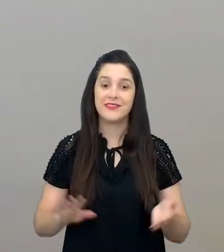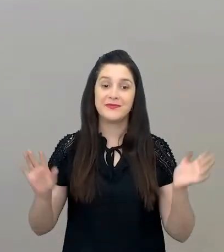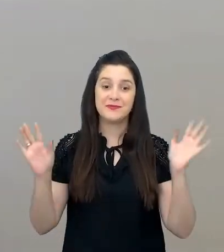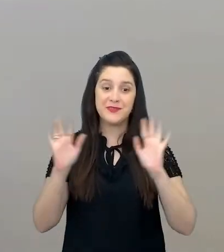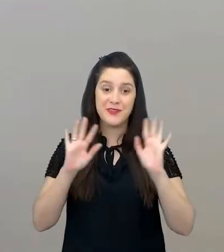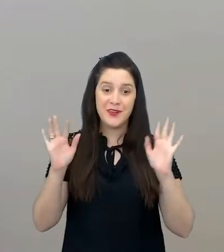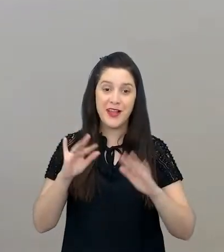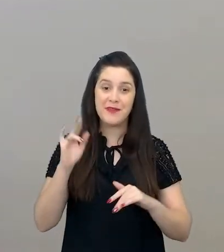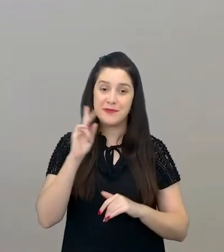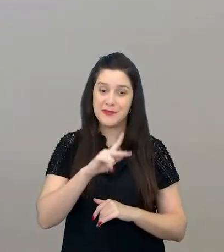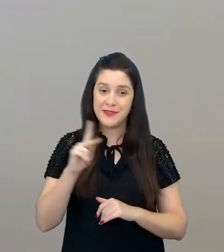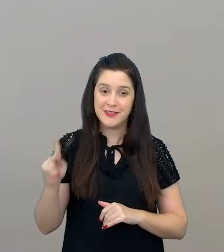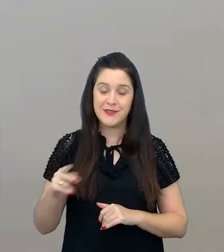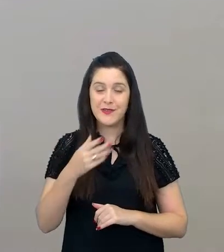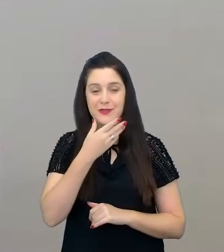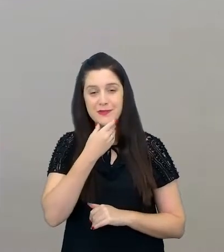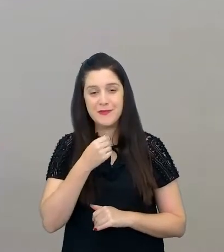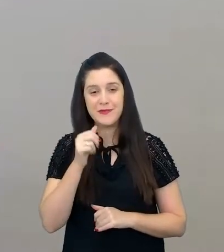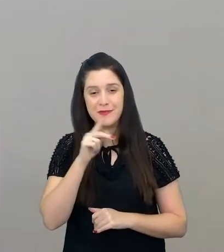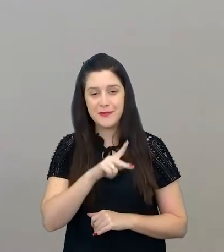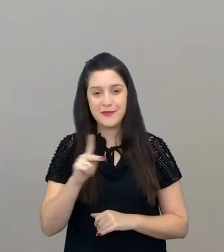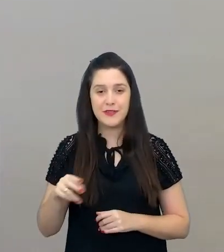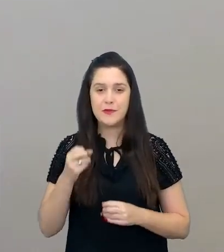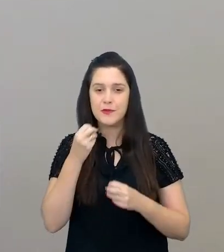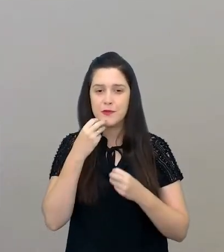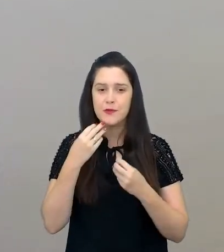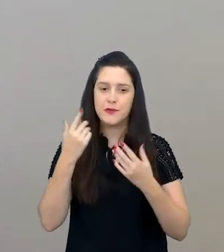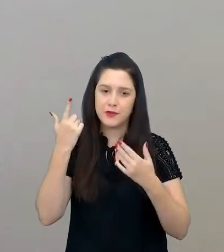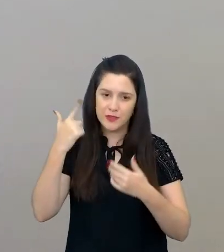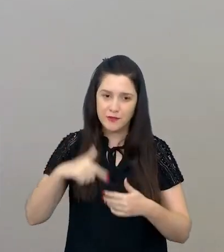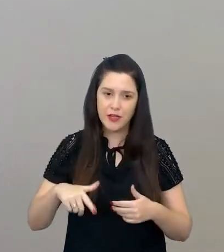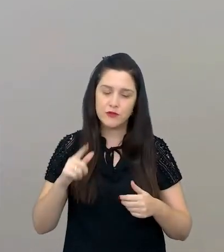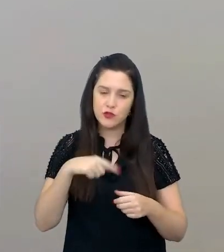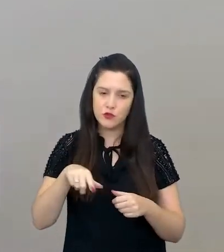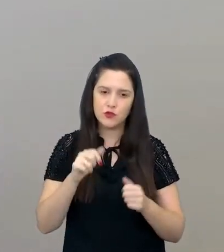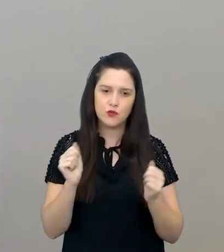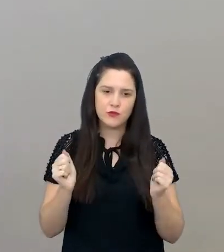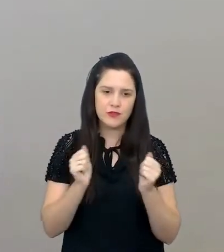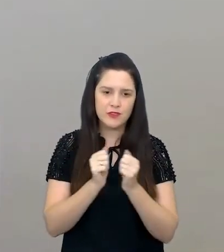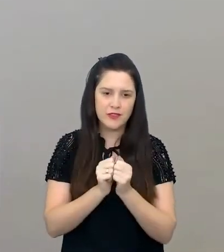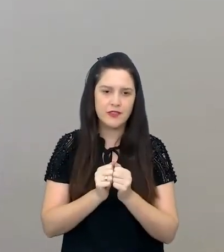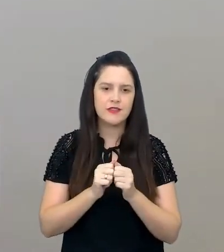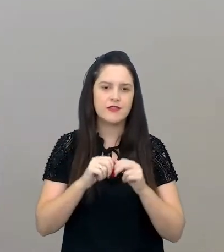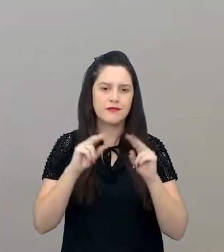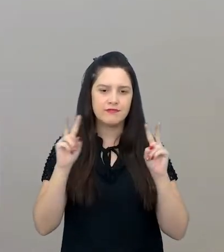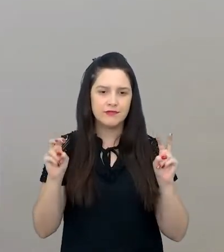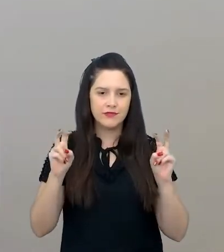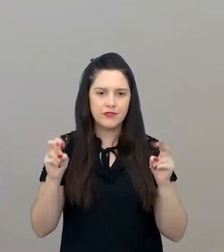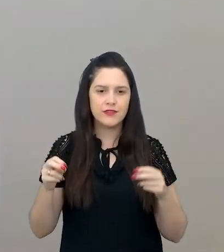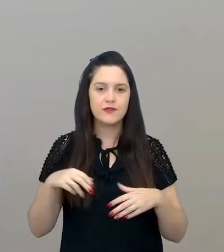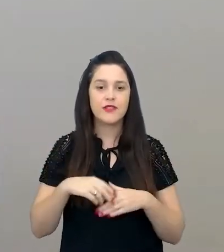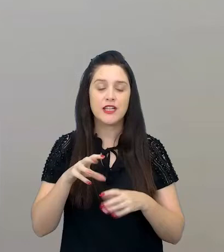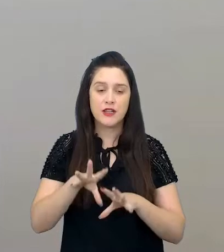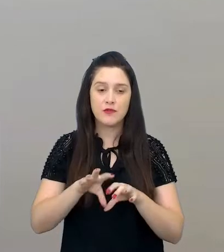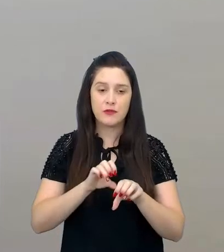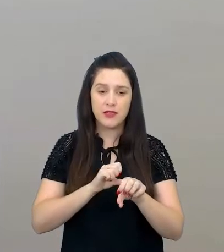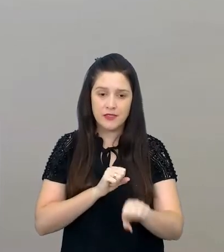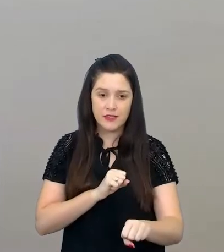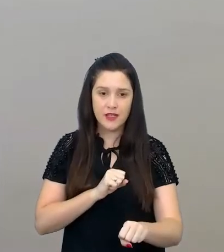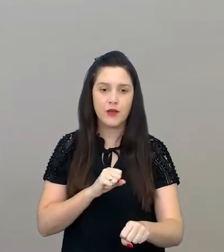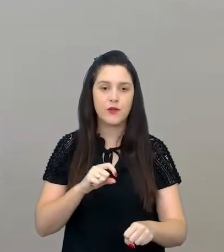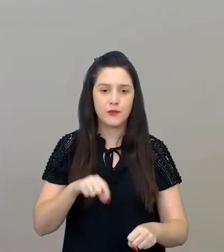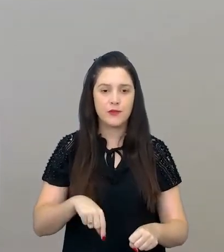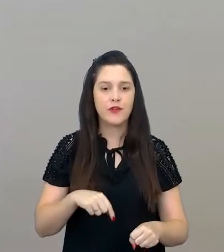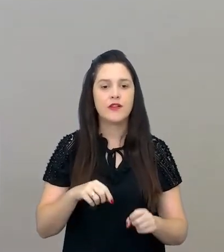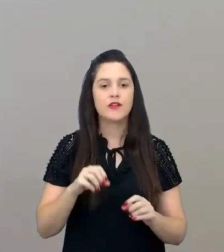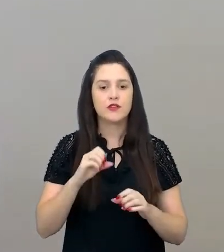Olá, professor, professora. É muito bom estar aqui novamente com vocês para mais essa transmissão de formação de ano e série para